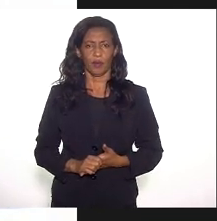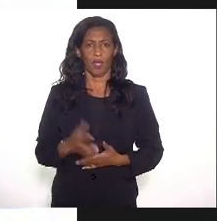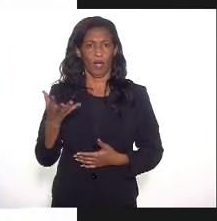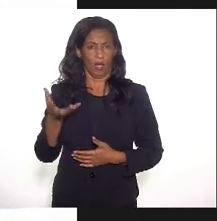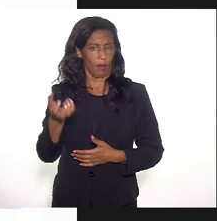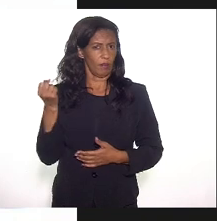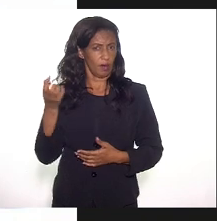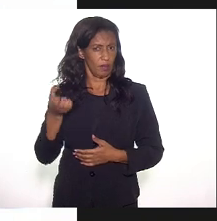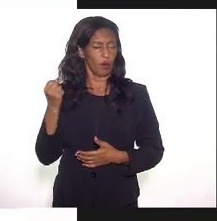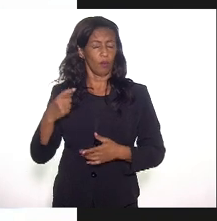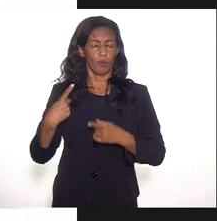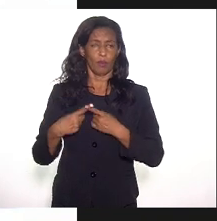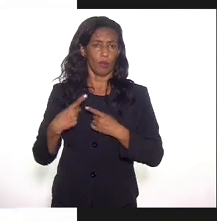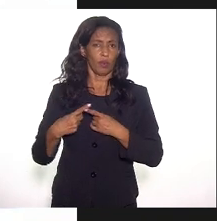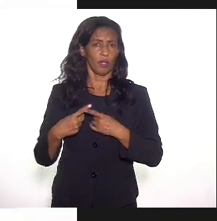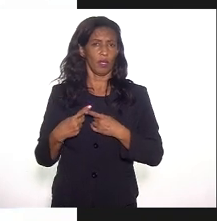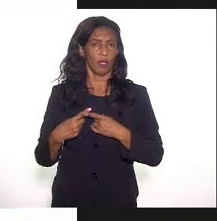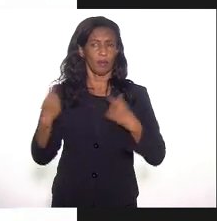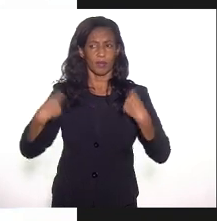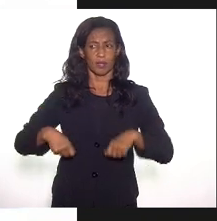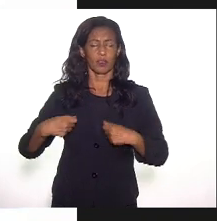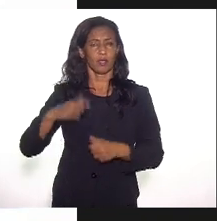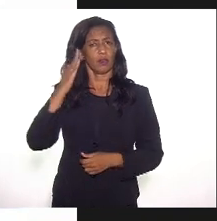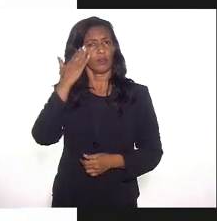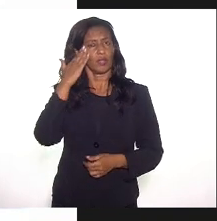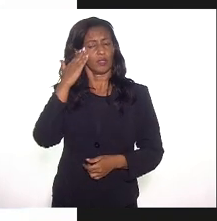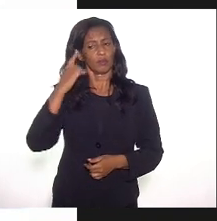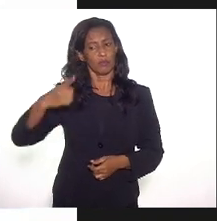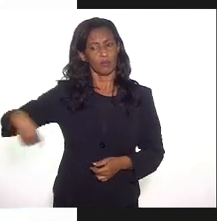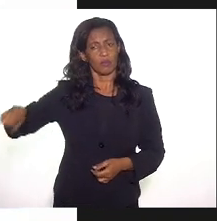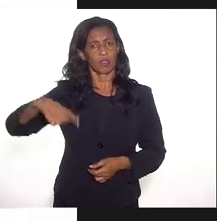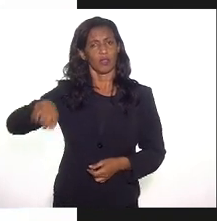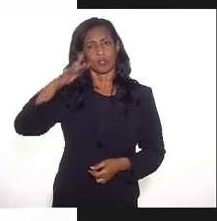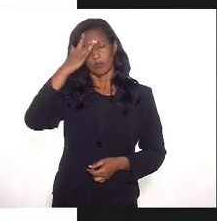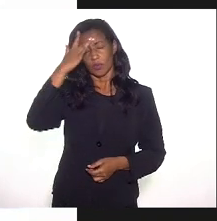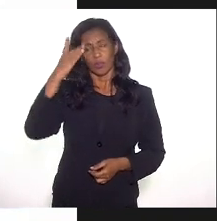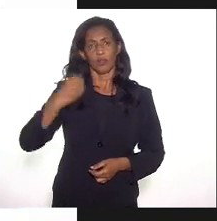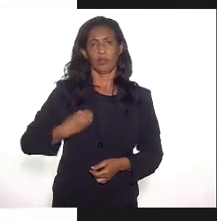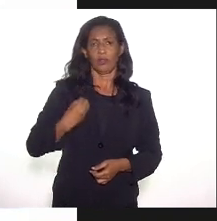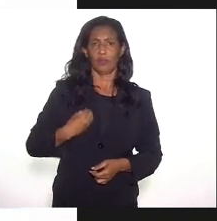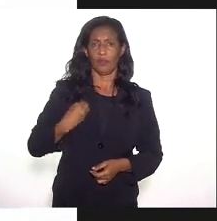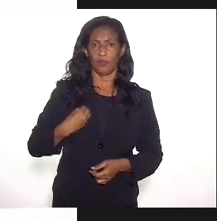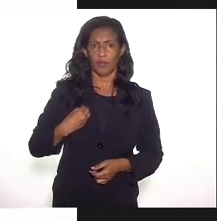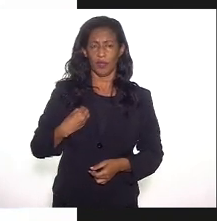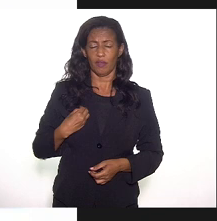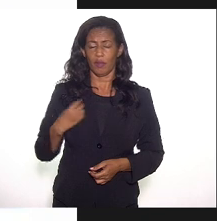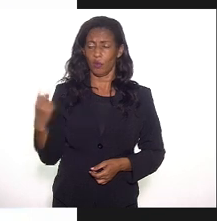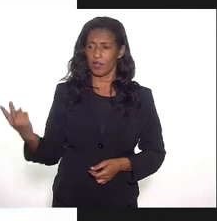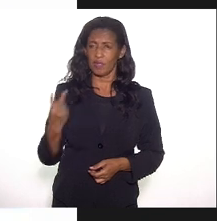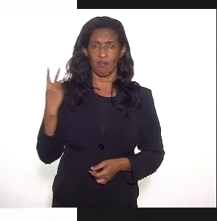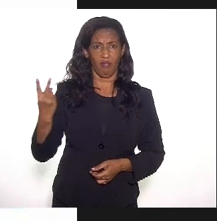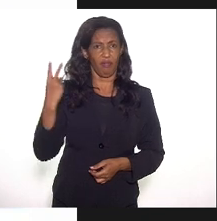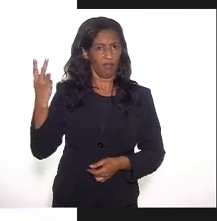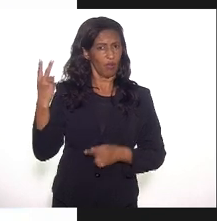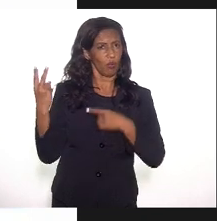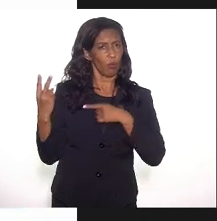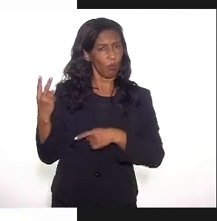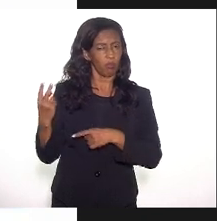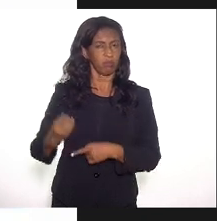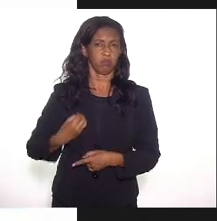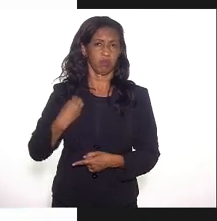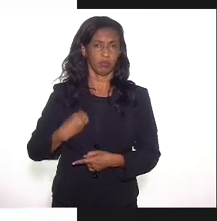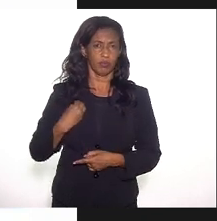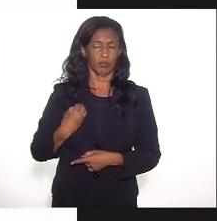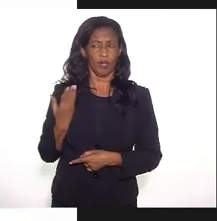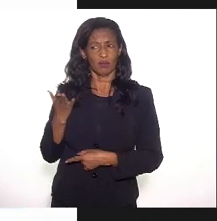que precisa ter o entendimento que essas pessoas vivem com esse valor, né, com